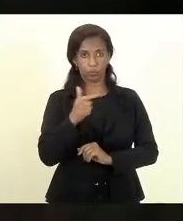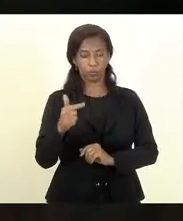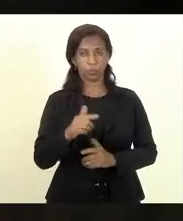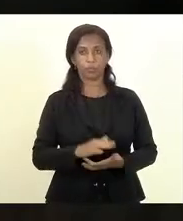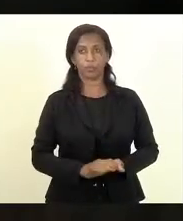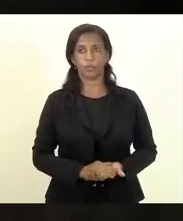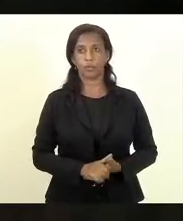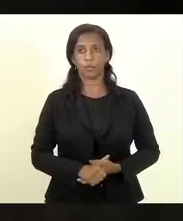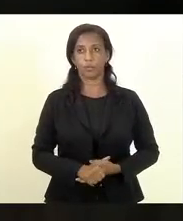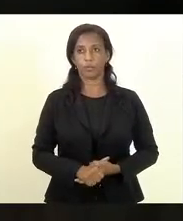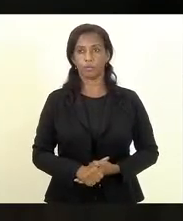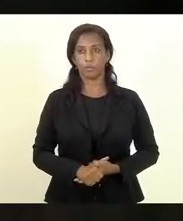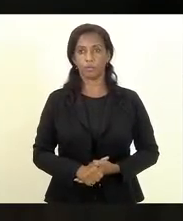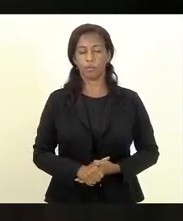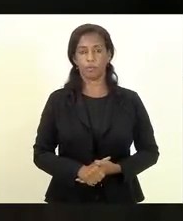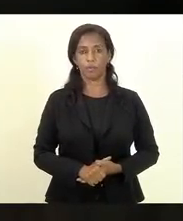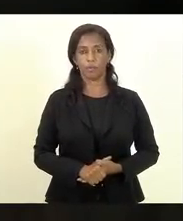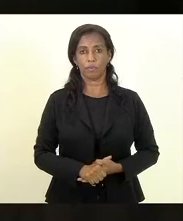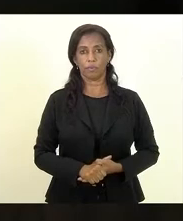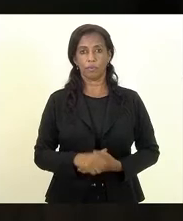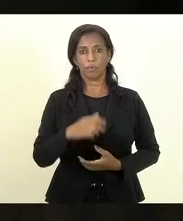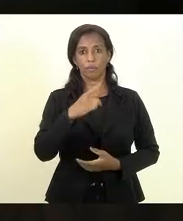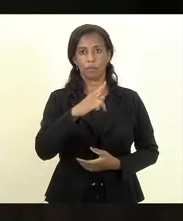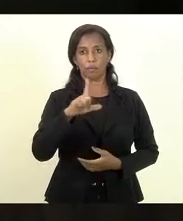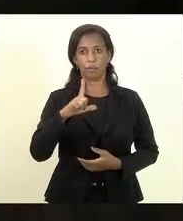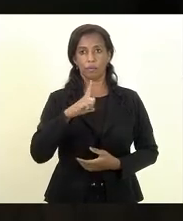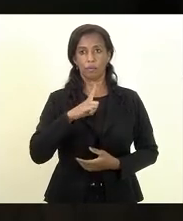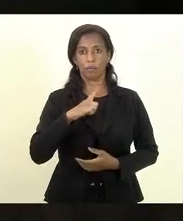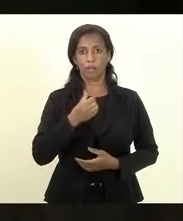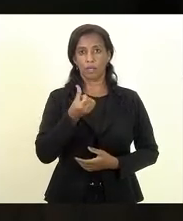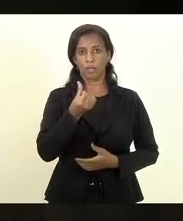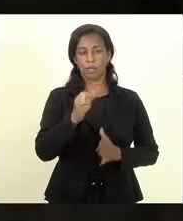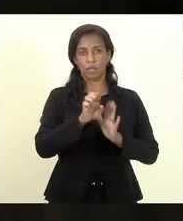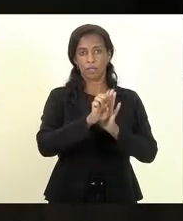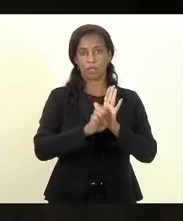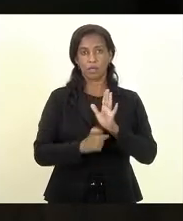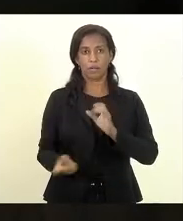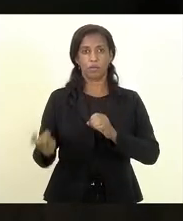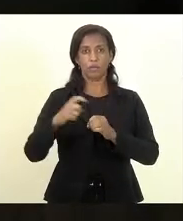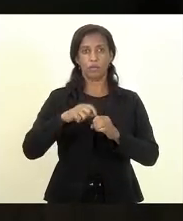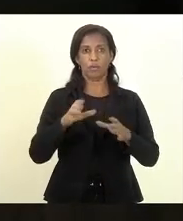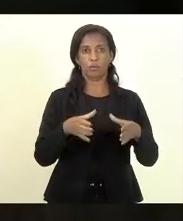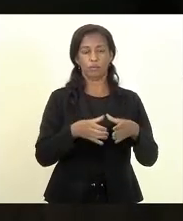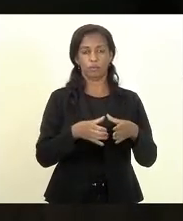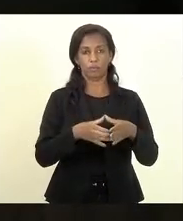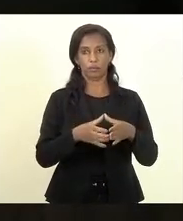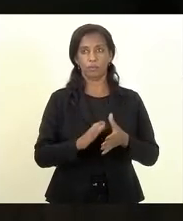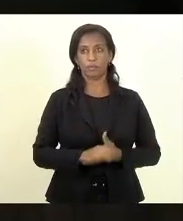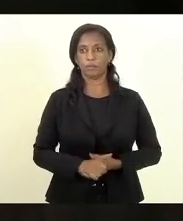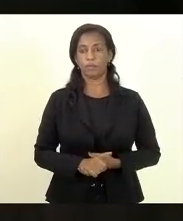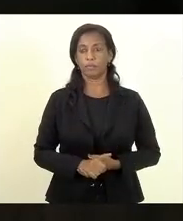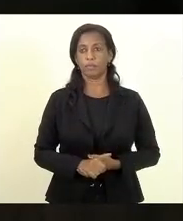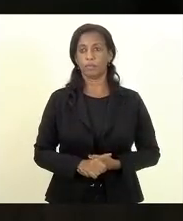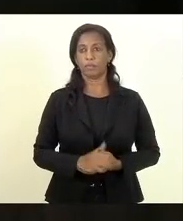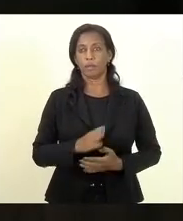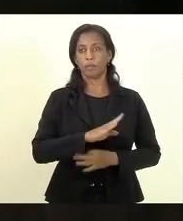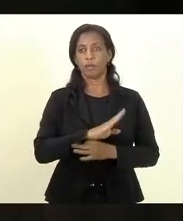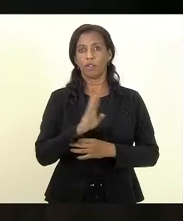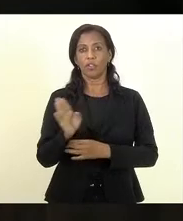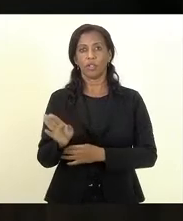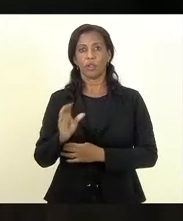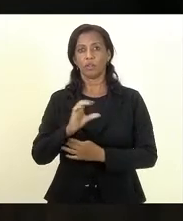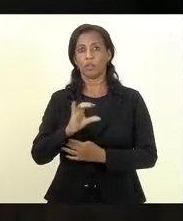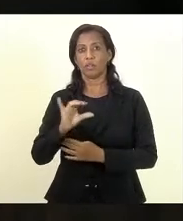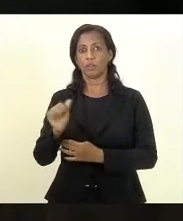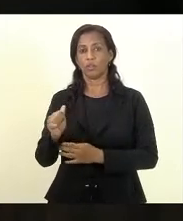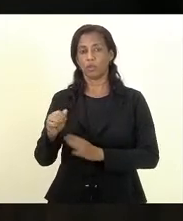discussão. O projeto recebeu 26 emendas e retorna às comissões, mas antes, porém, vai direto para a CCJ,